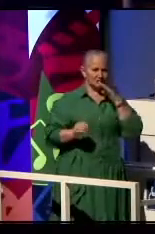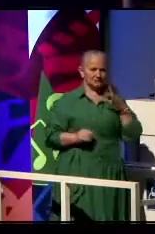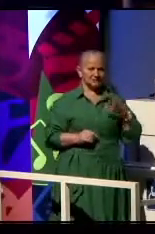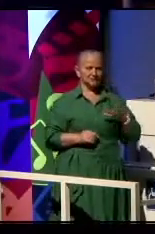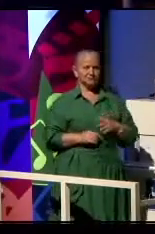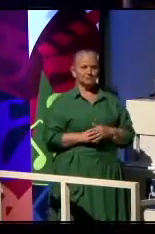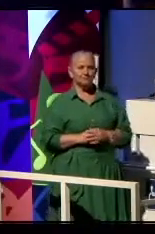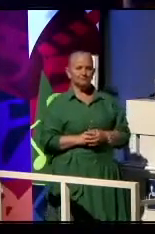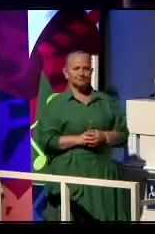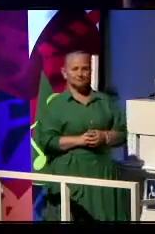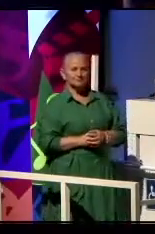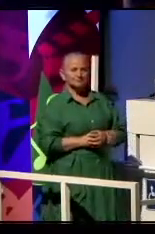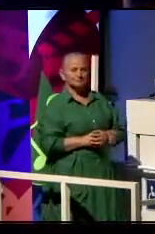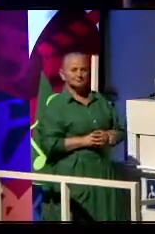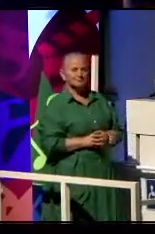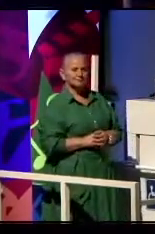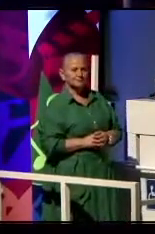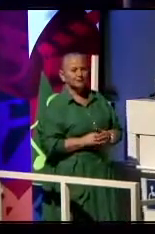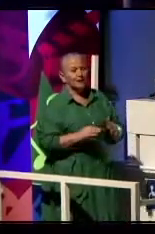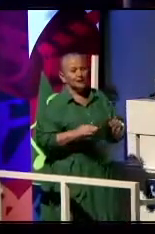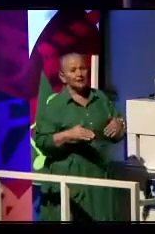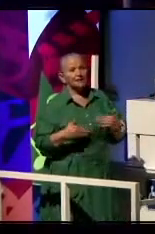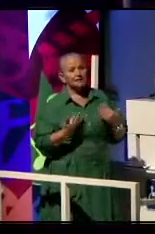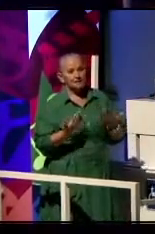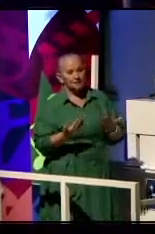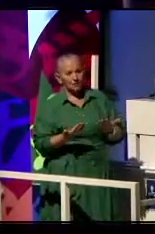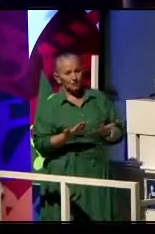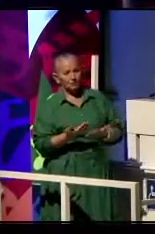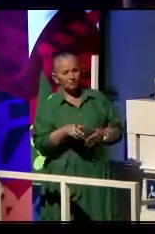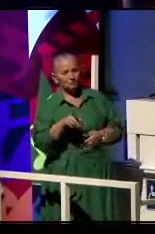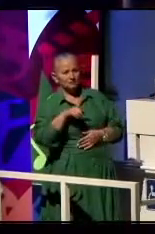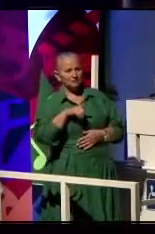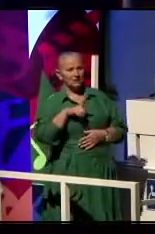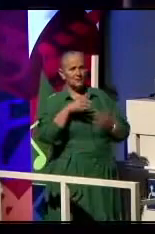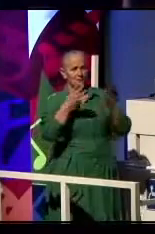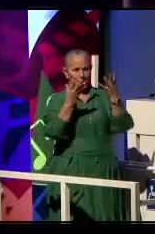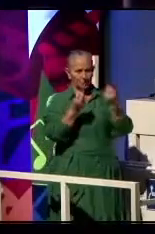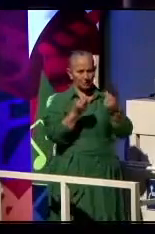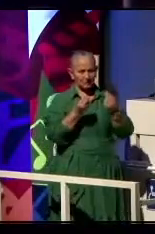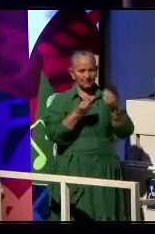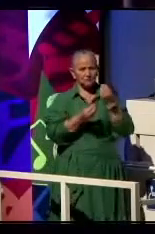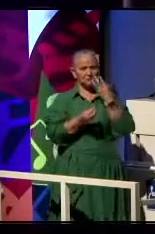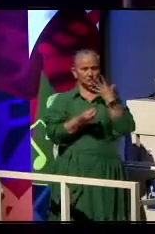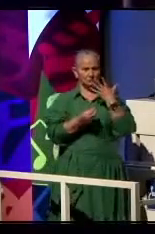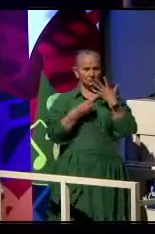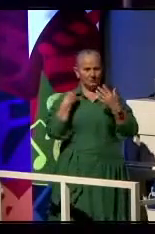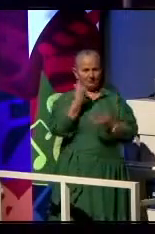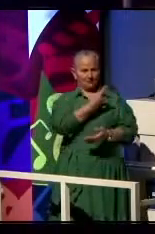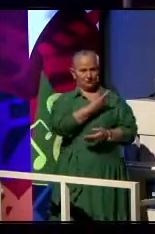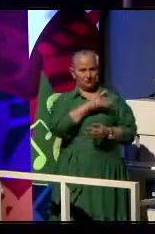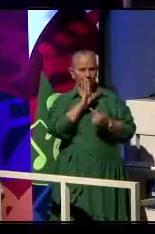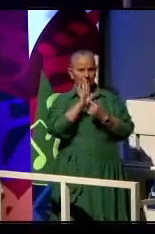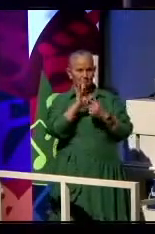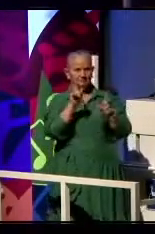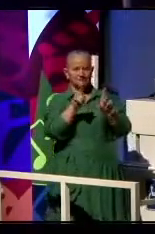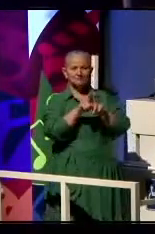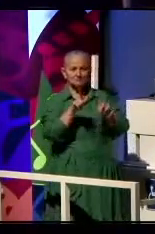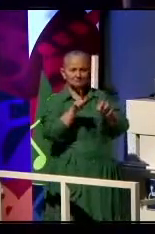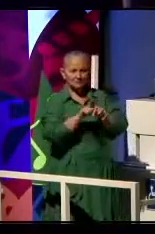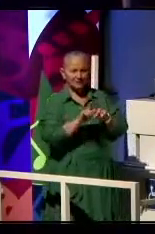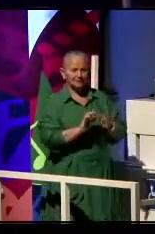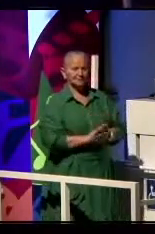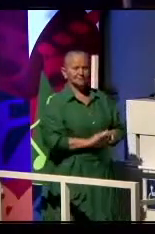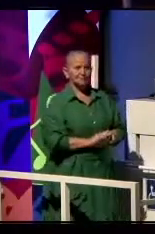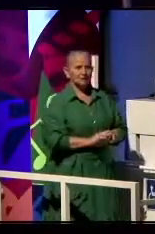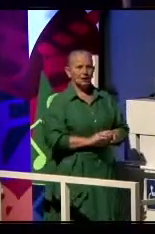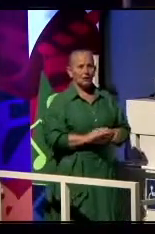passar? E aí, isso é uma coletânea de imagens para a gente retratar também